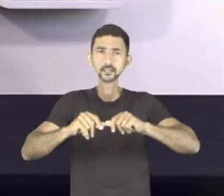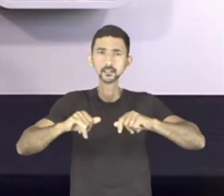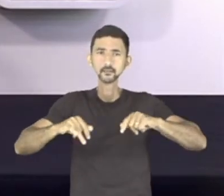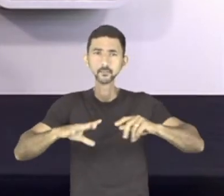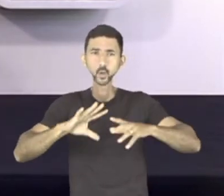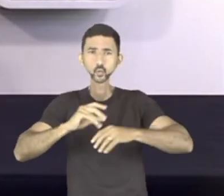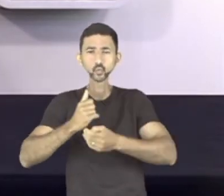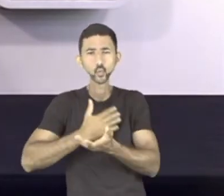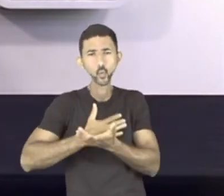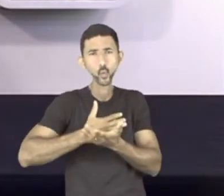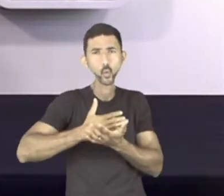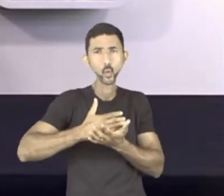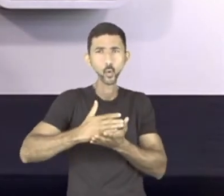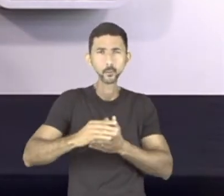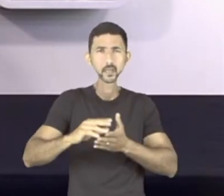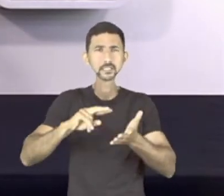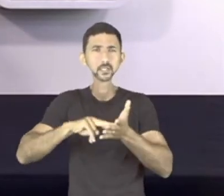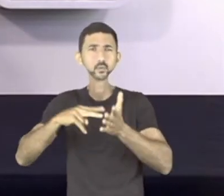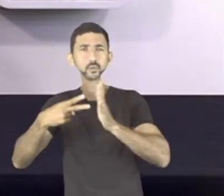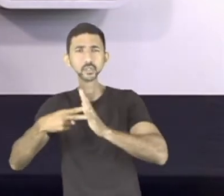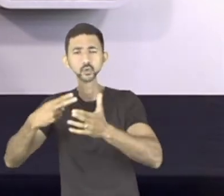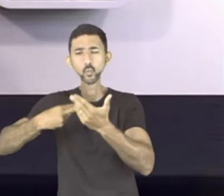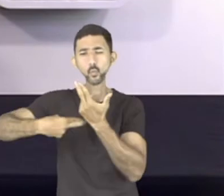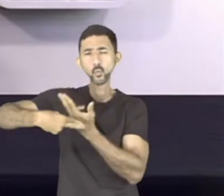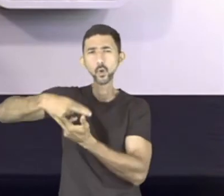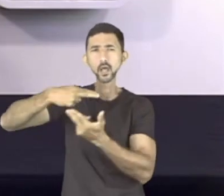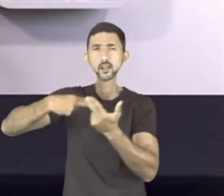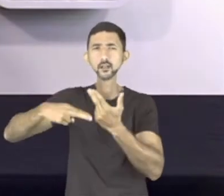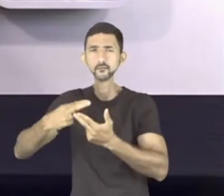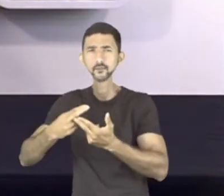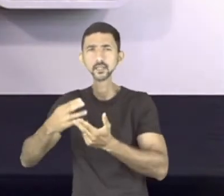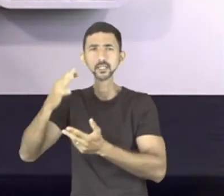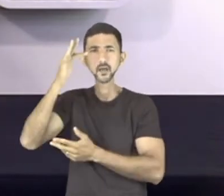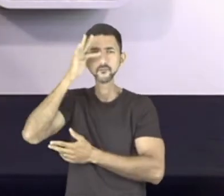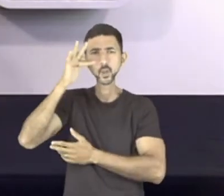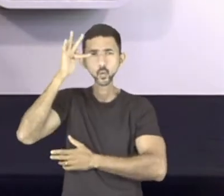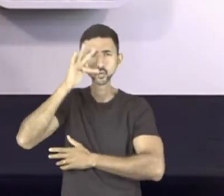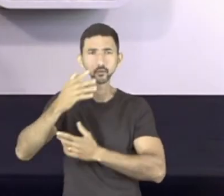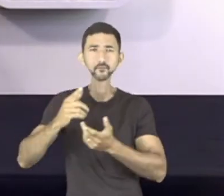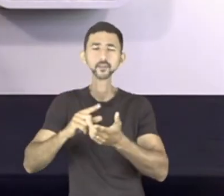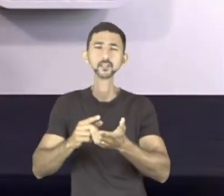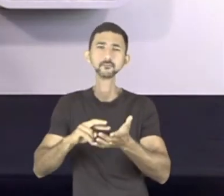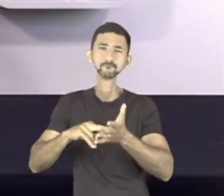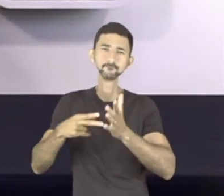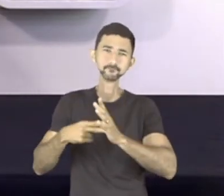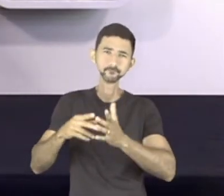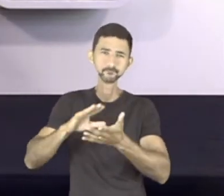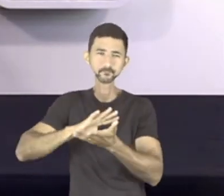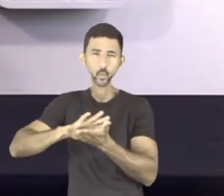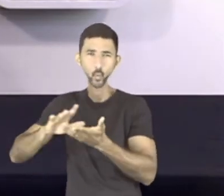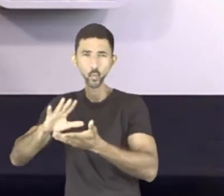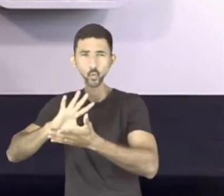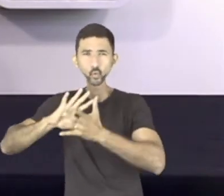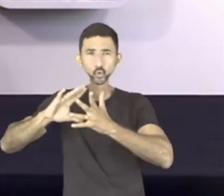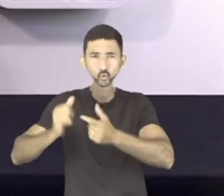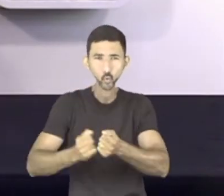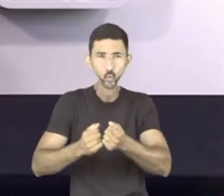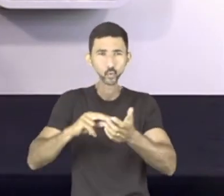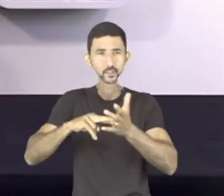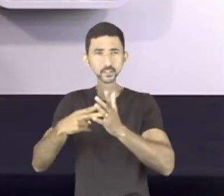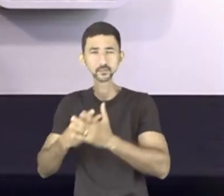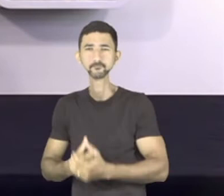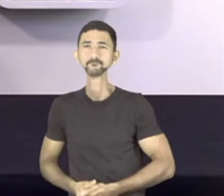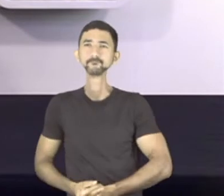ser irrigado. Então, olhem como tem toda uma relação com a filosofia oriental, com a filosofia coreana. Então, a